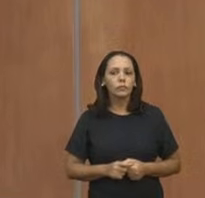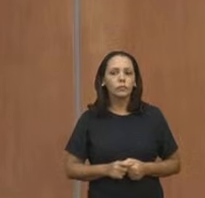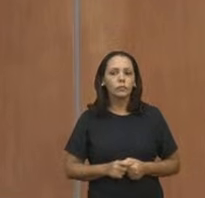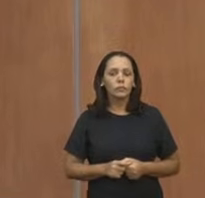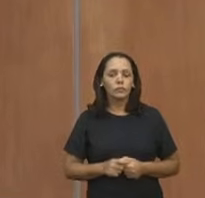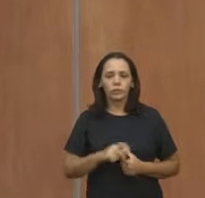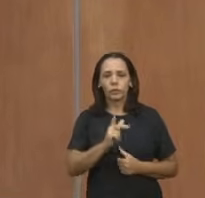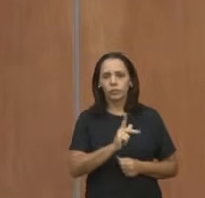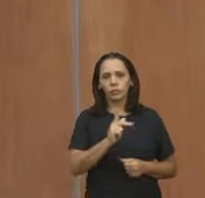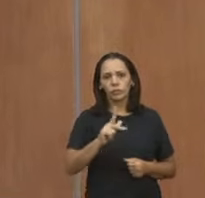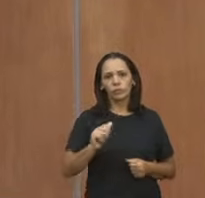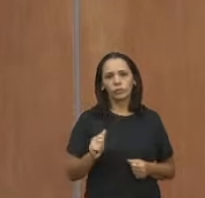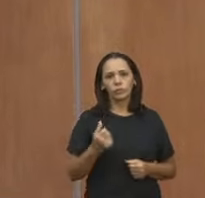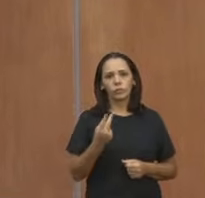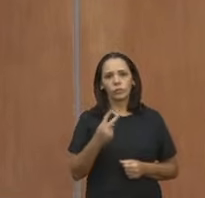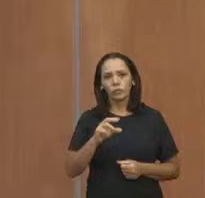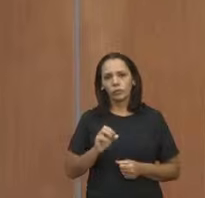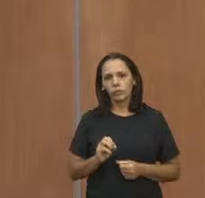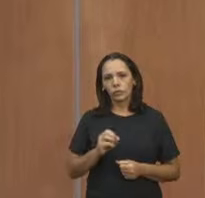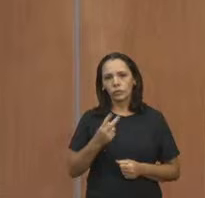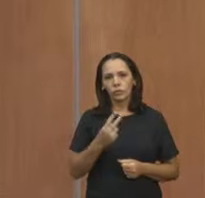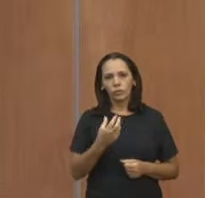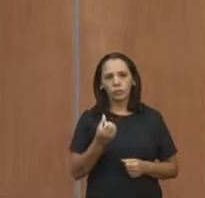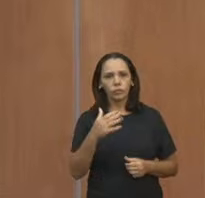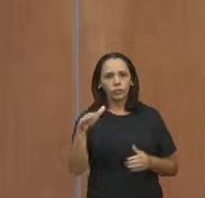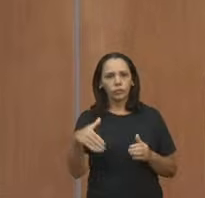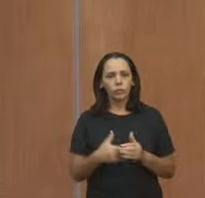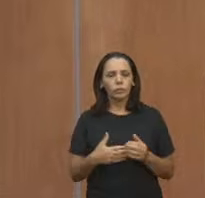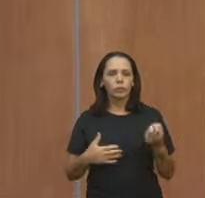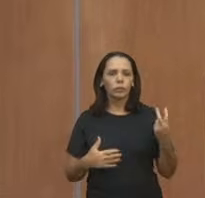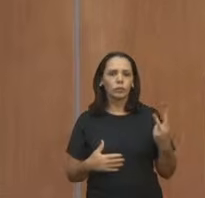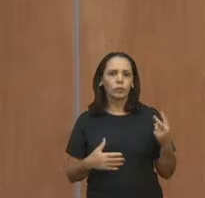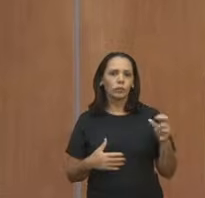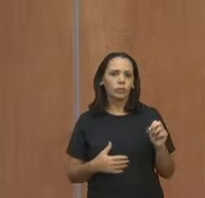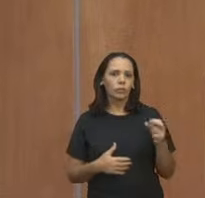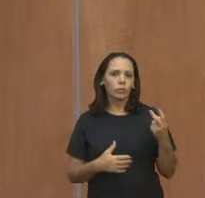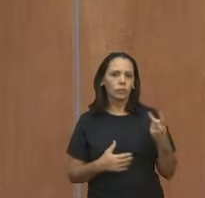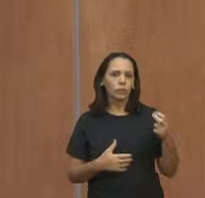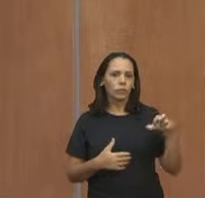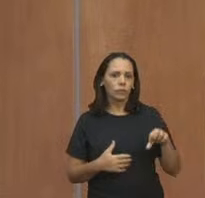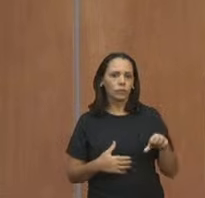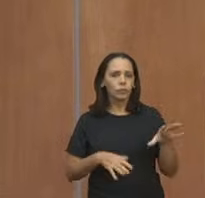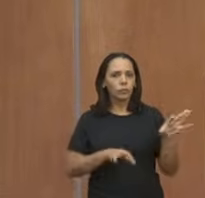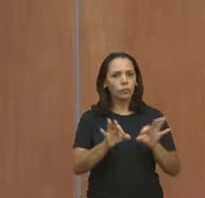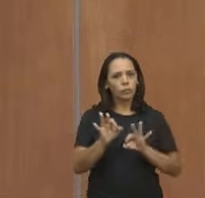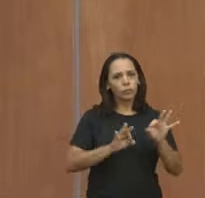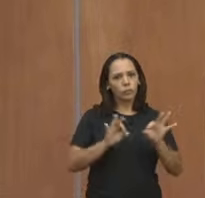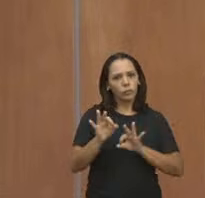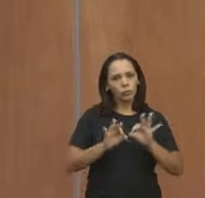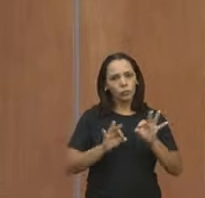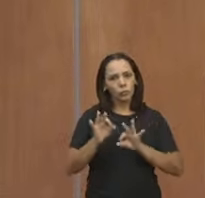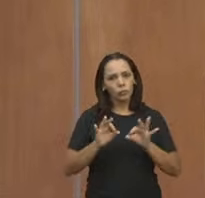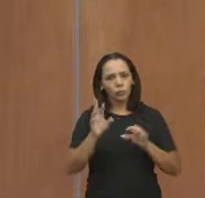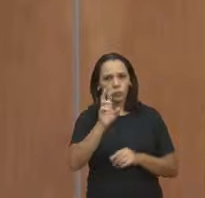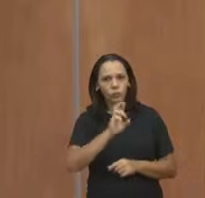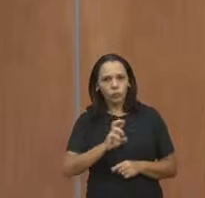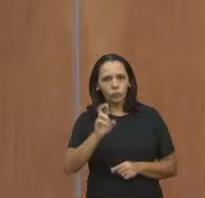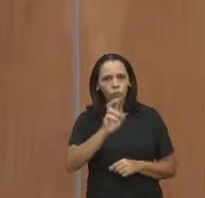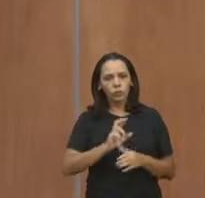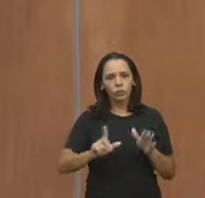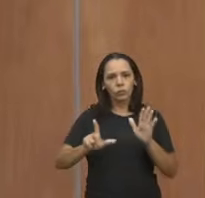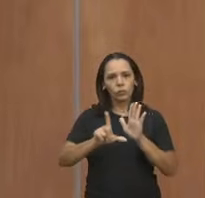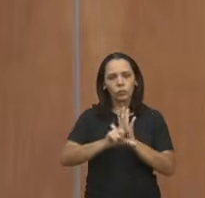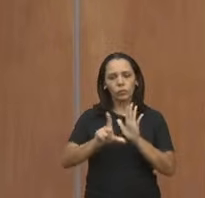O PPA 2026 a 2029 foi elaborado em estrita observação à